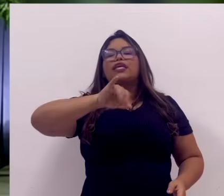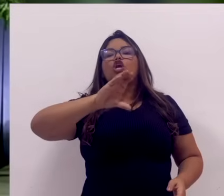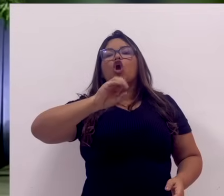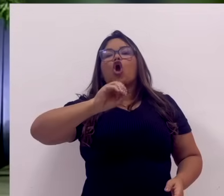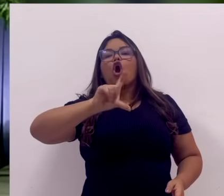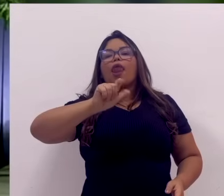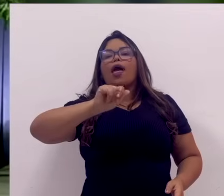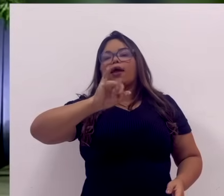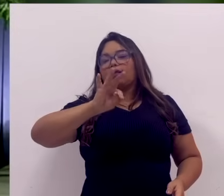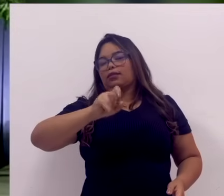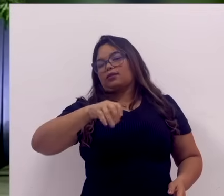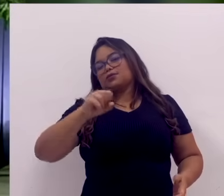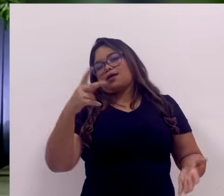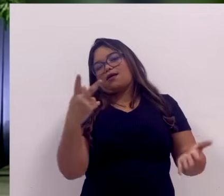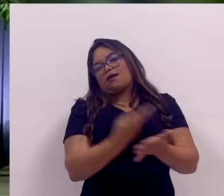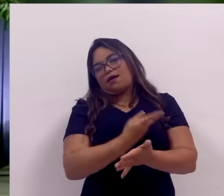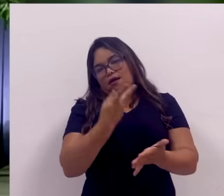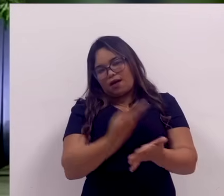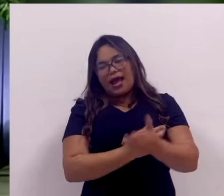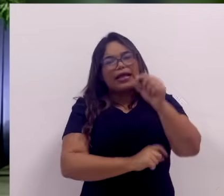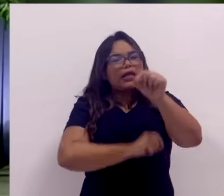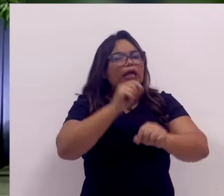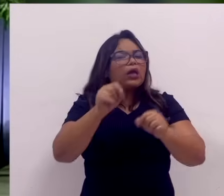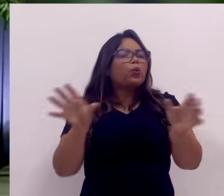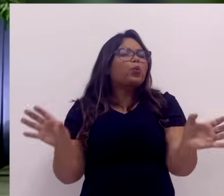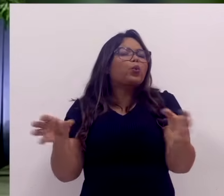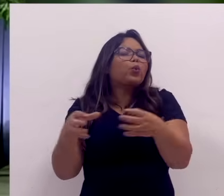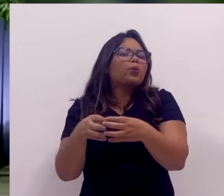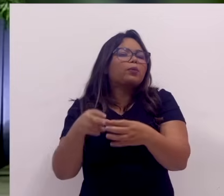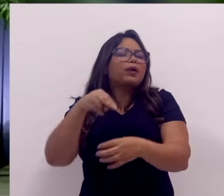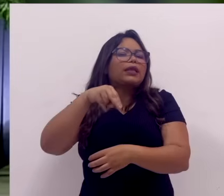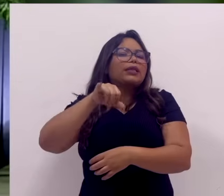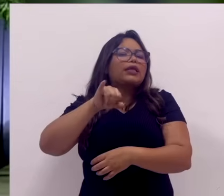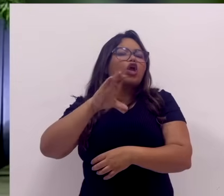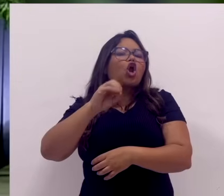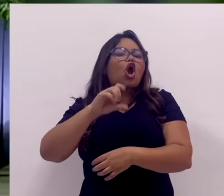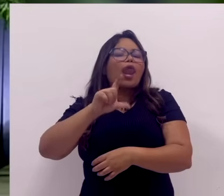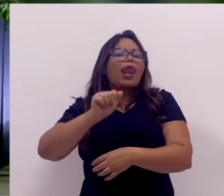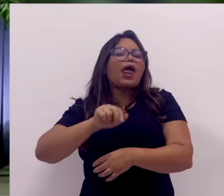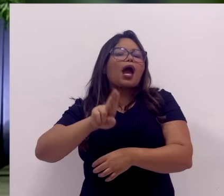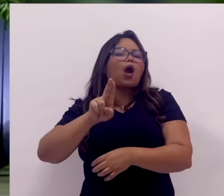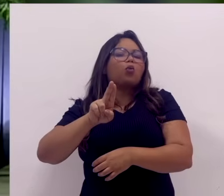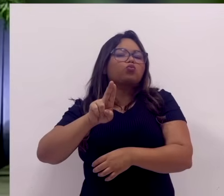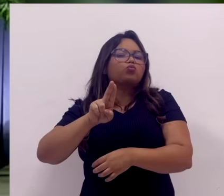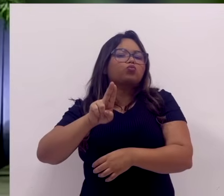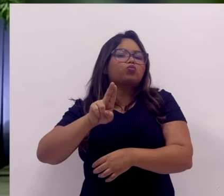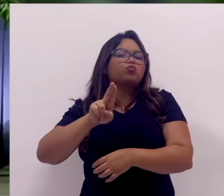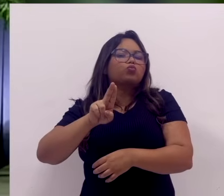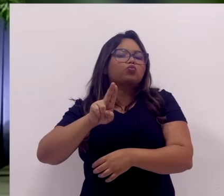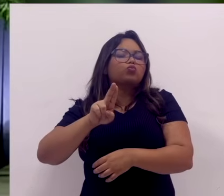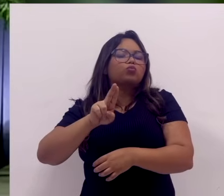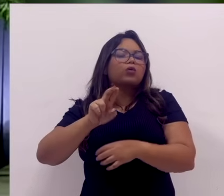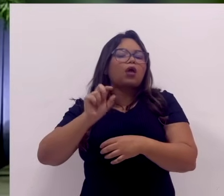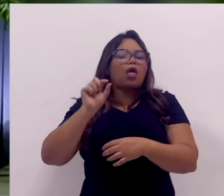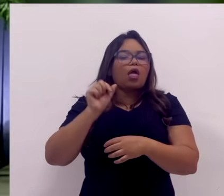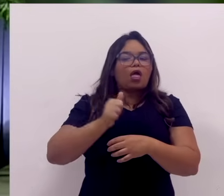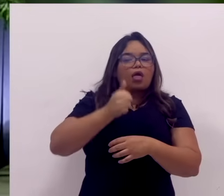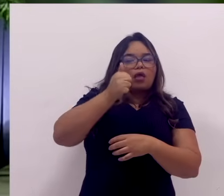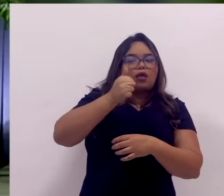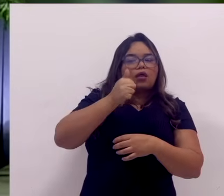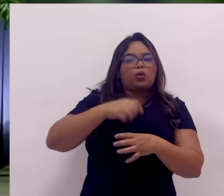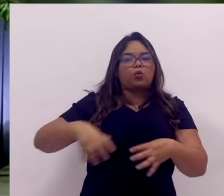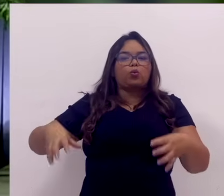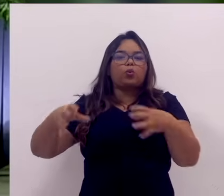os nicolaítas. Quem eram eles? Nicolau, nicolaítas. Eles eram